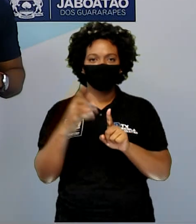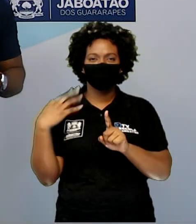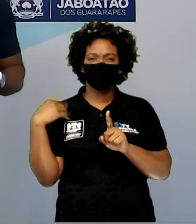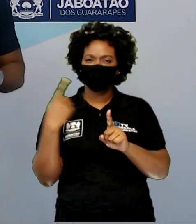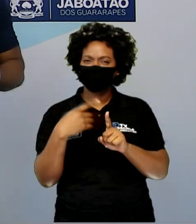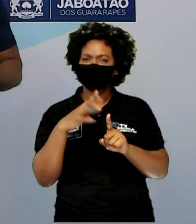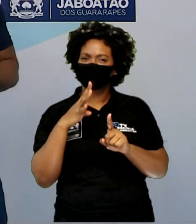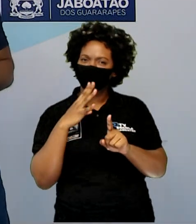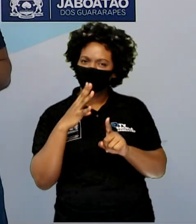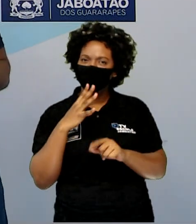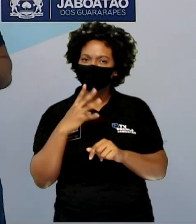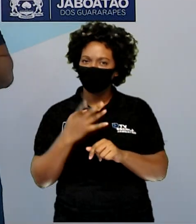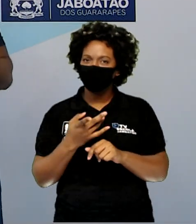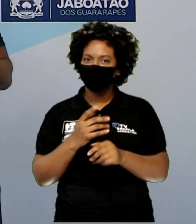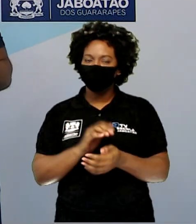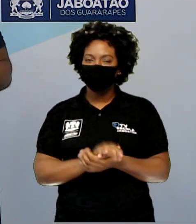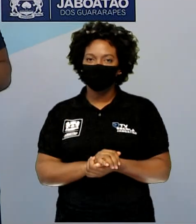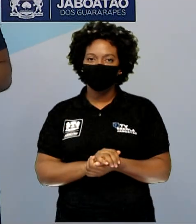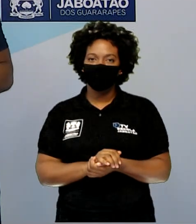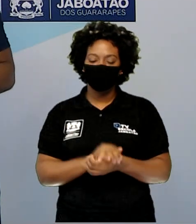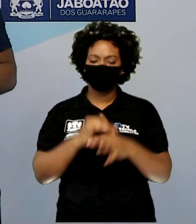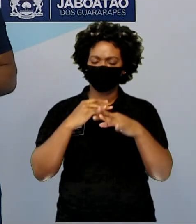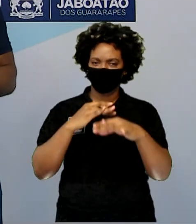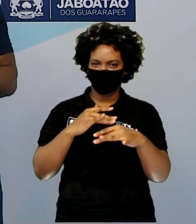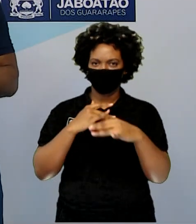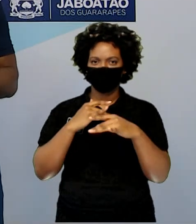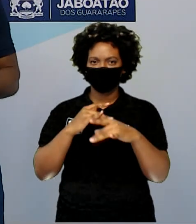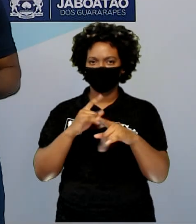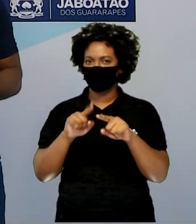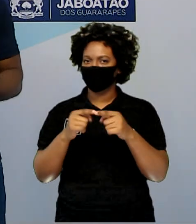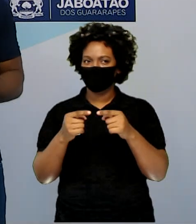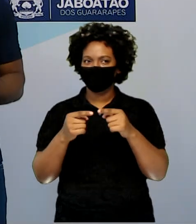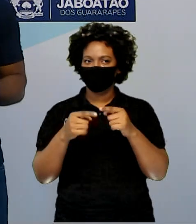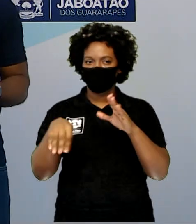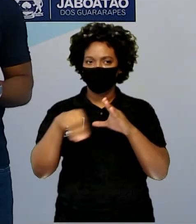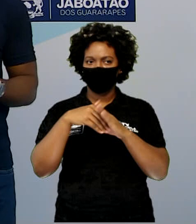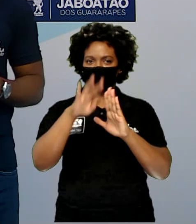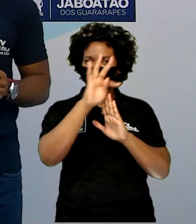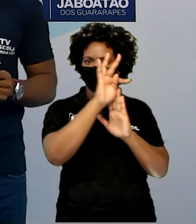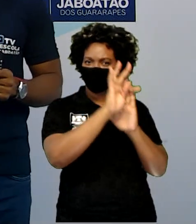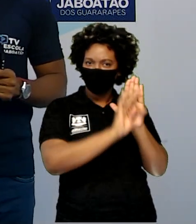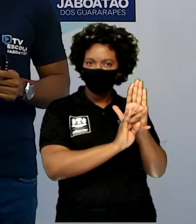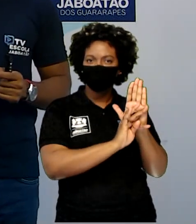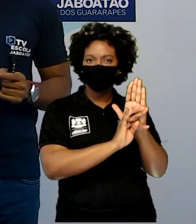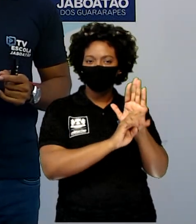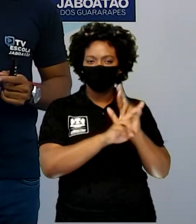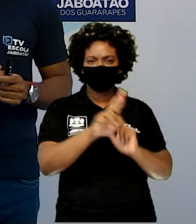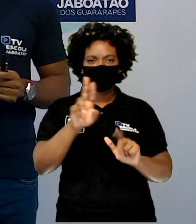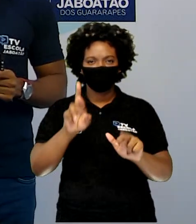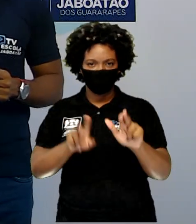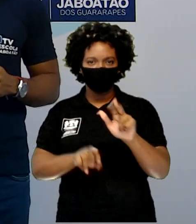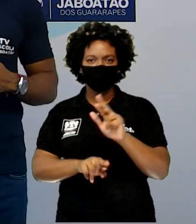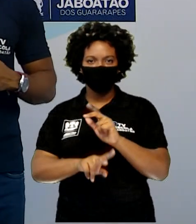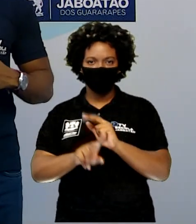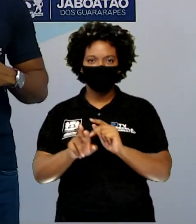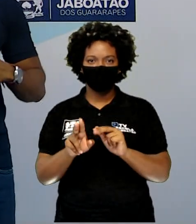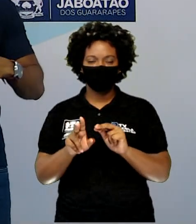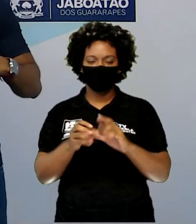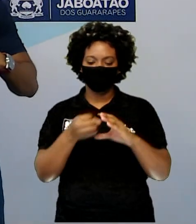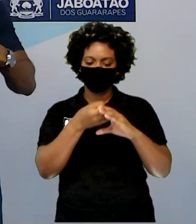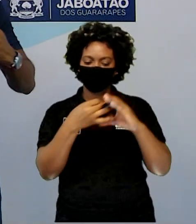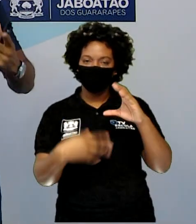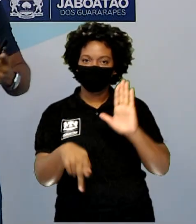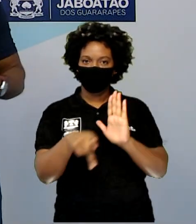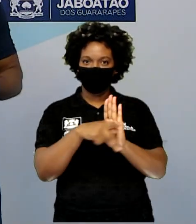na nossa região, em nosso meio urbano, só que no texto, né, eles são pronunciados com um modo característico, identificando o falante do